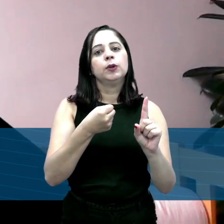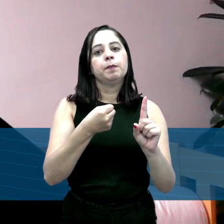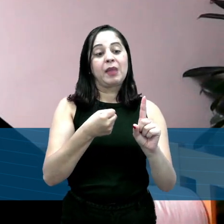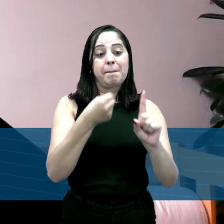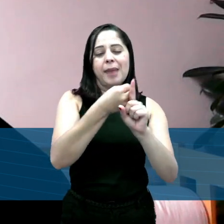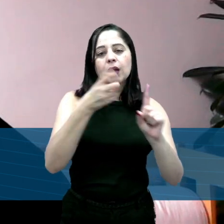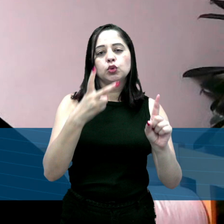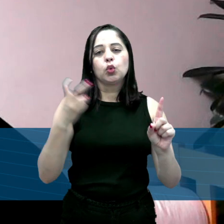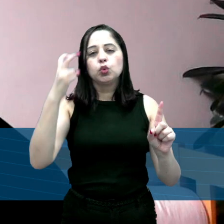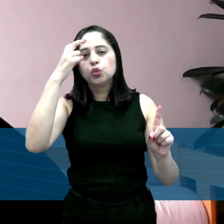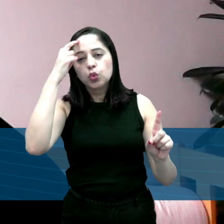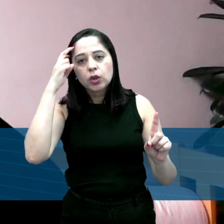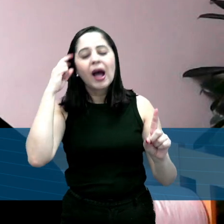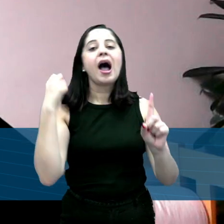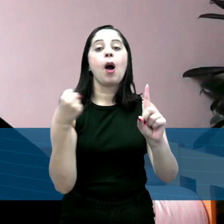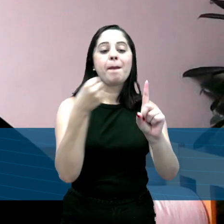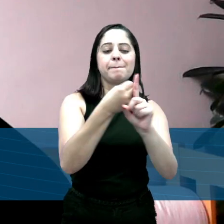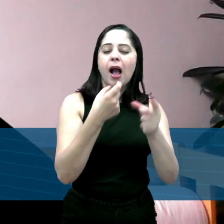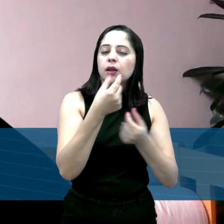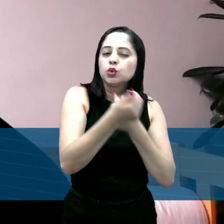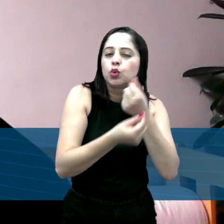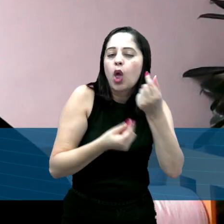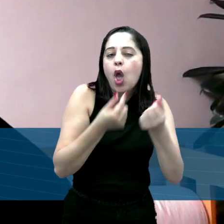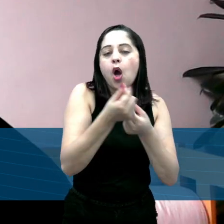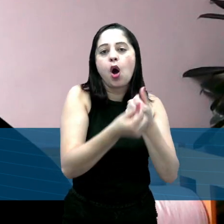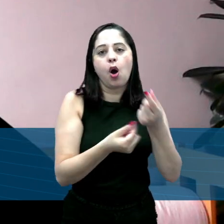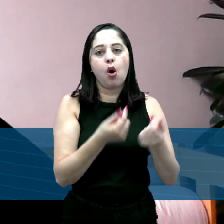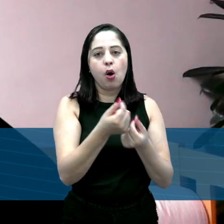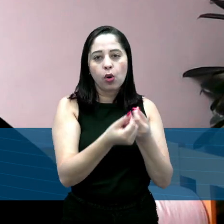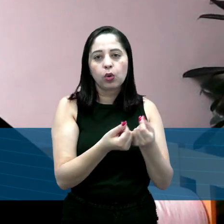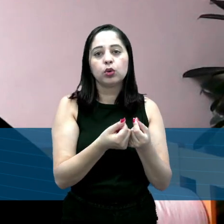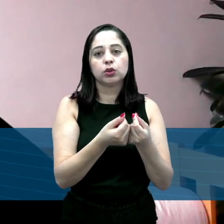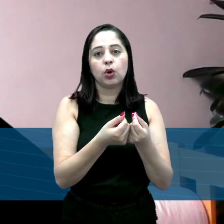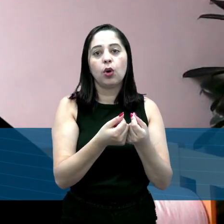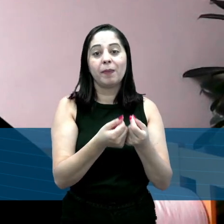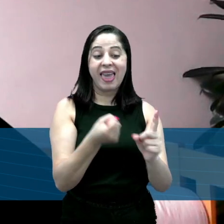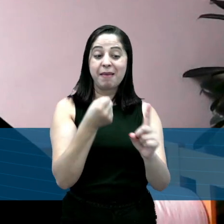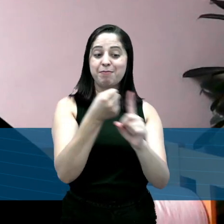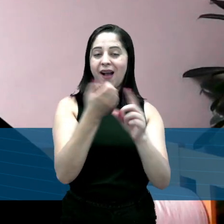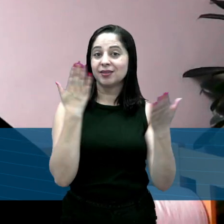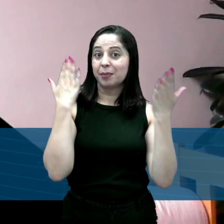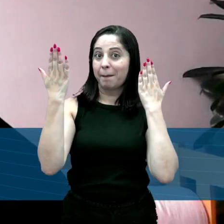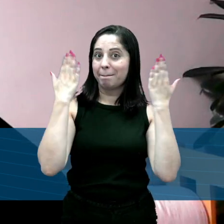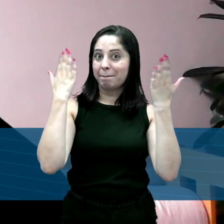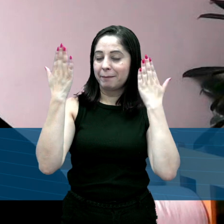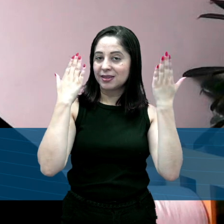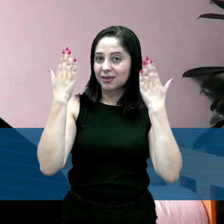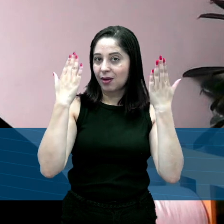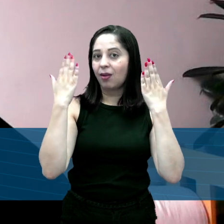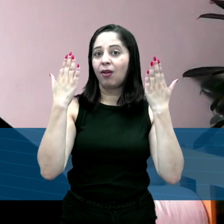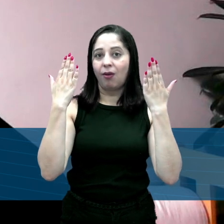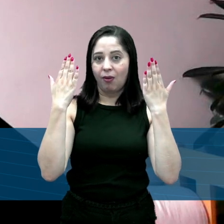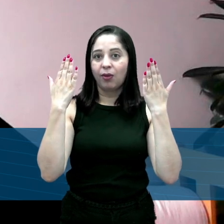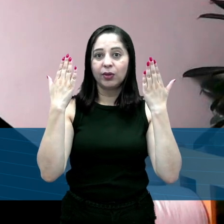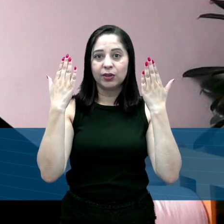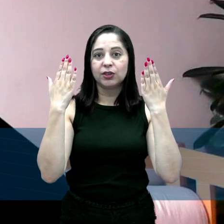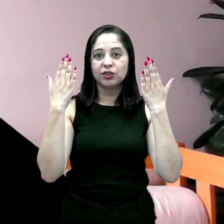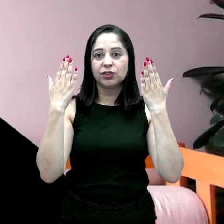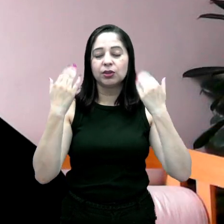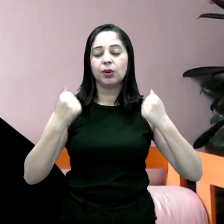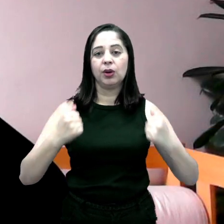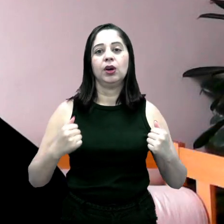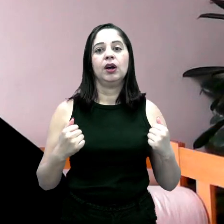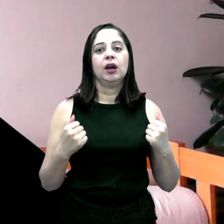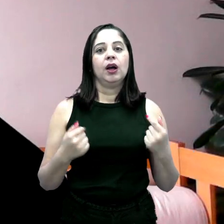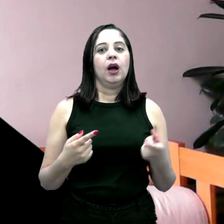impacto cultural, o próprio impacto econômico, né? O impacto psicológico, né, que hoje está muito em alta, a gente está sempre